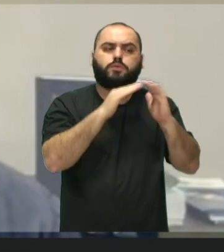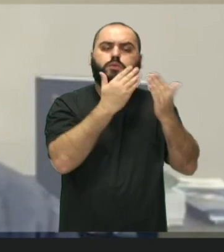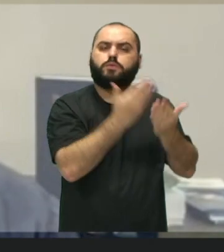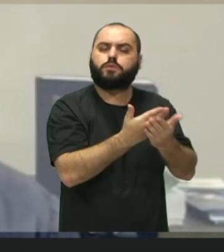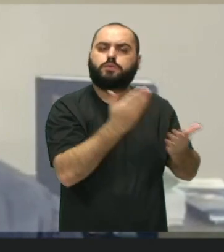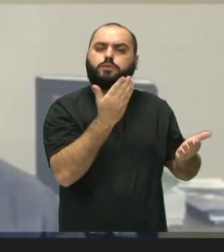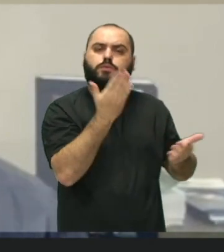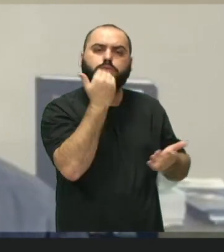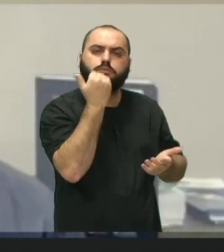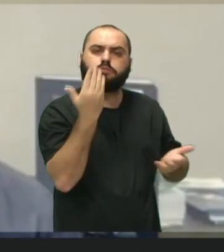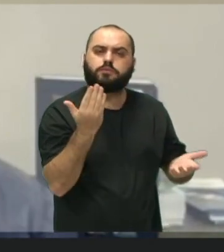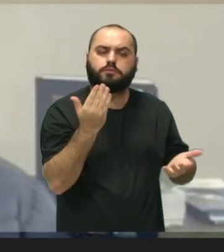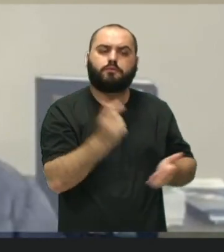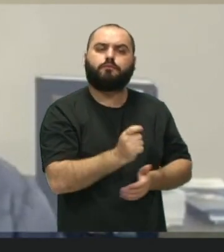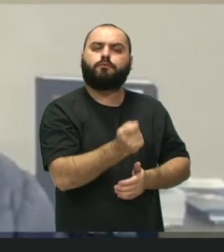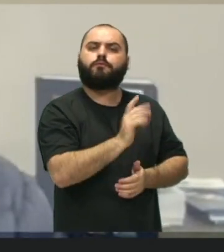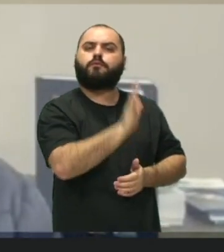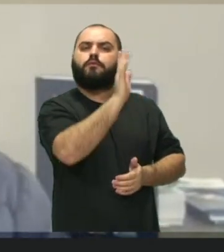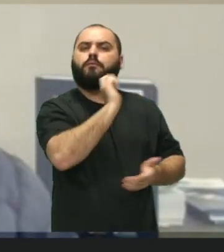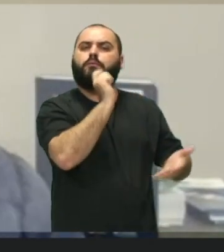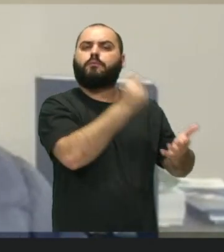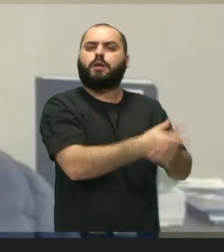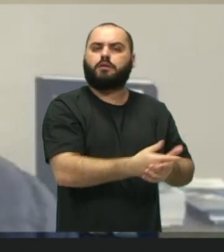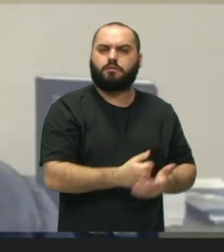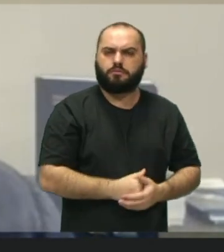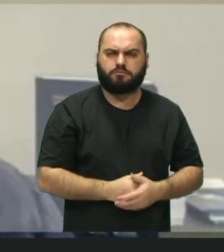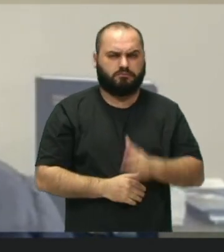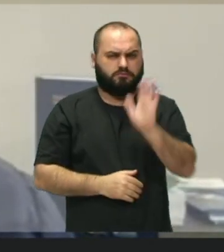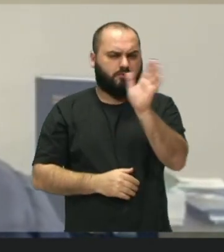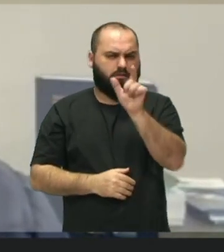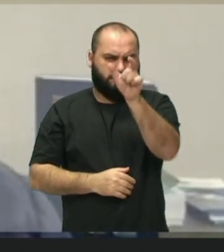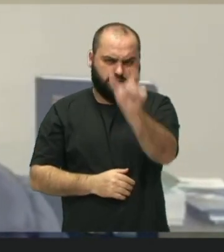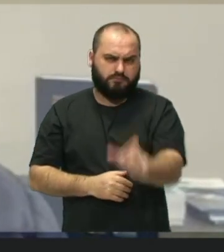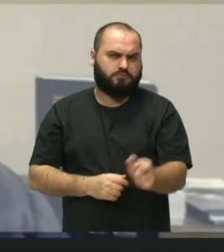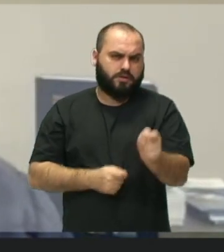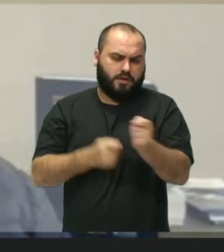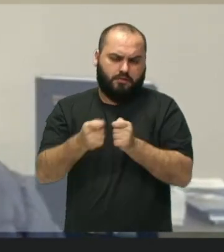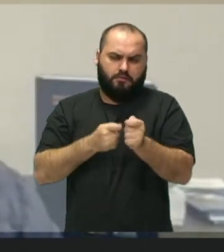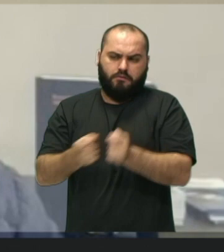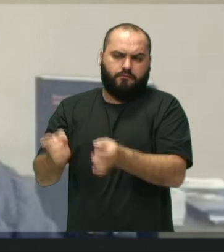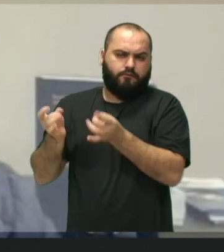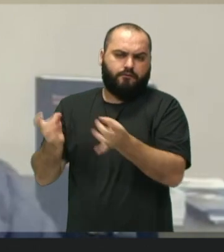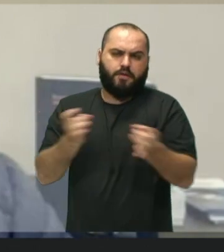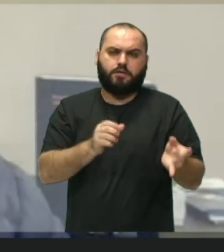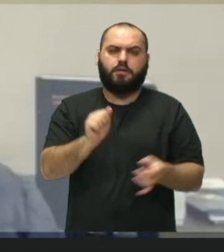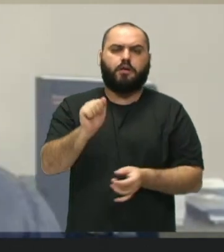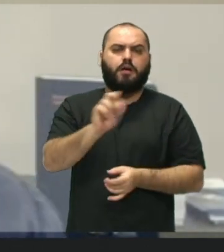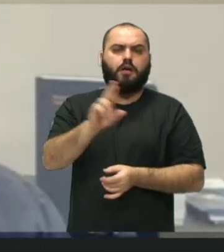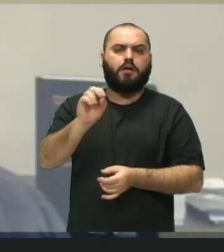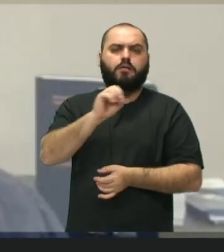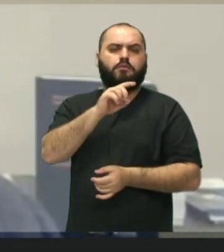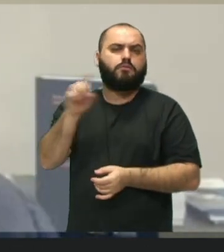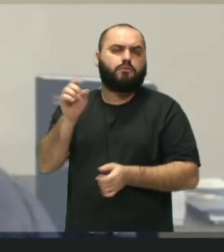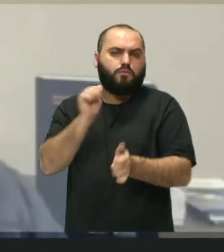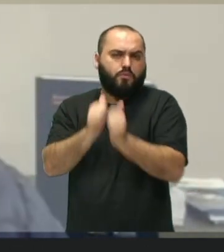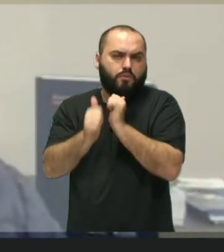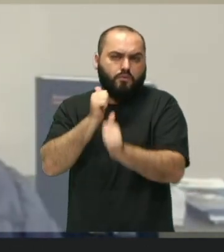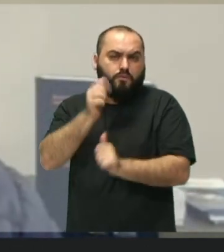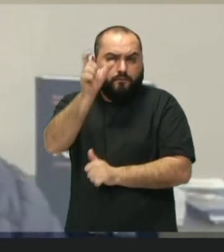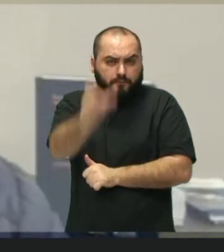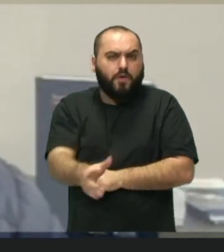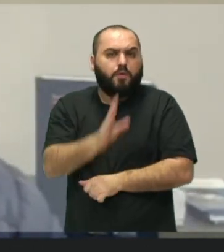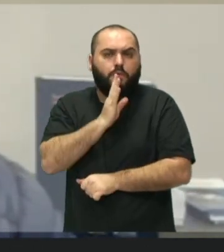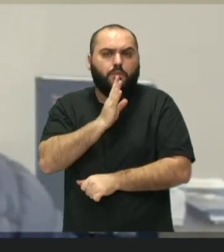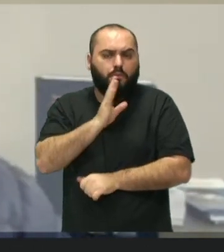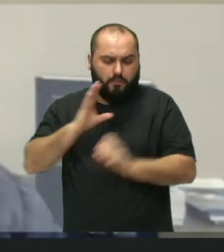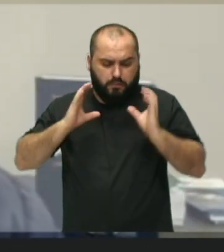estão pagando daquele arroz. Mesmo que não for para você fazer negócio, para venda de arroz, mas você tem conhecimento como um cidadão, né? Como é que